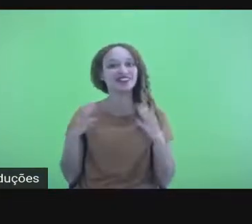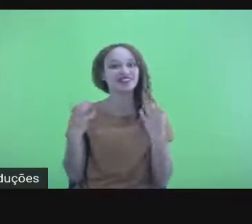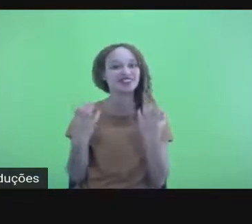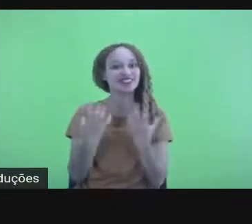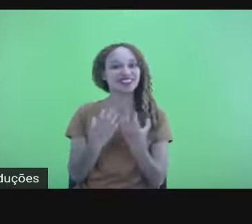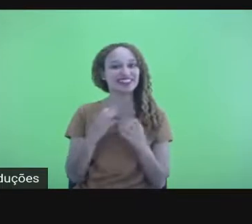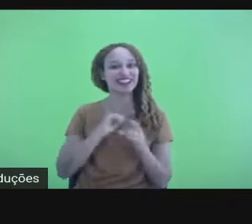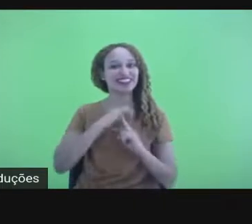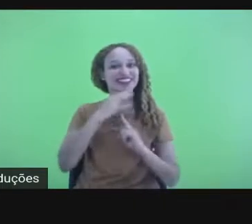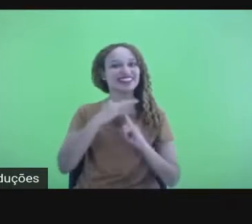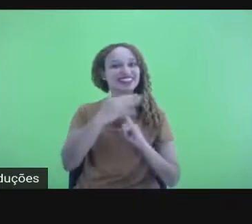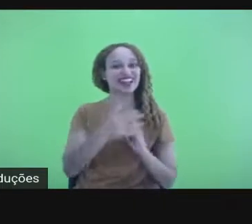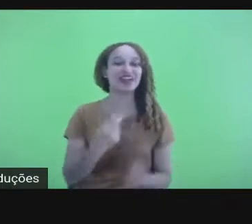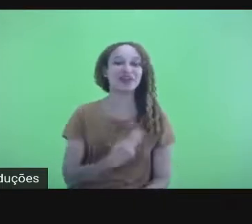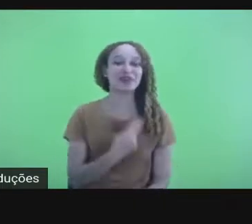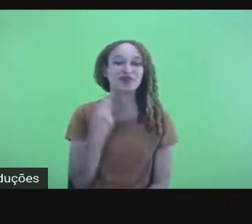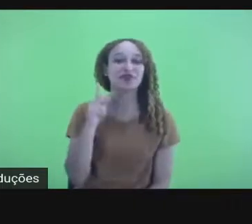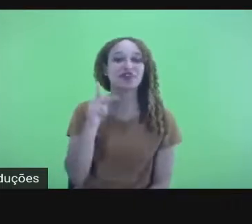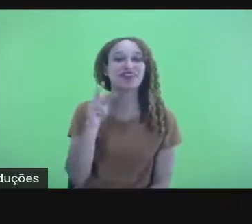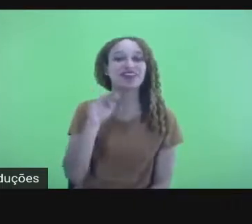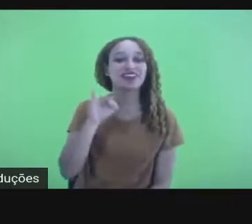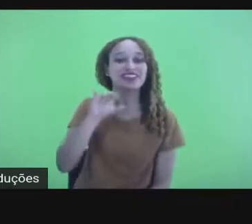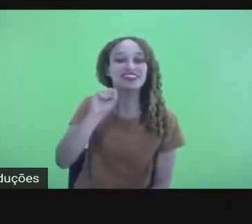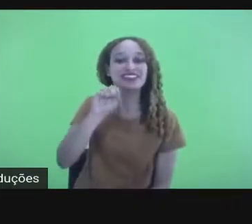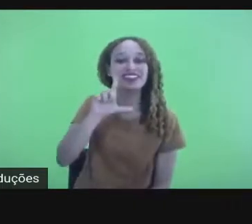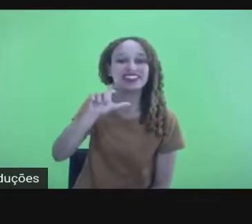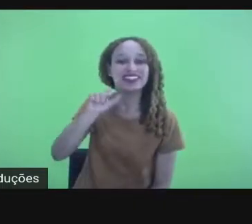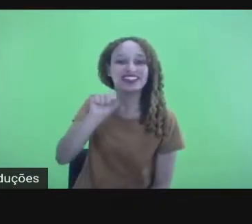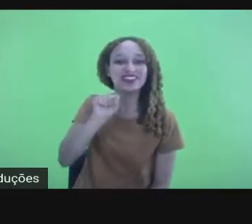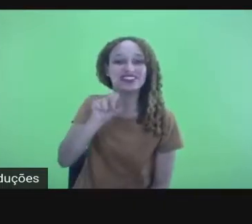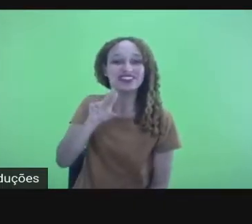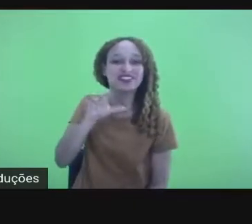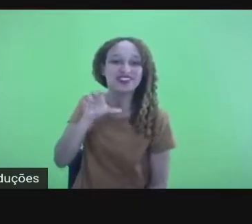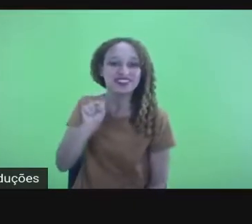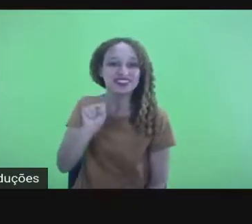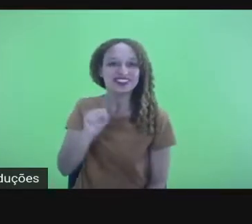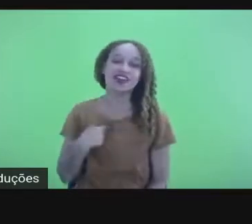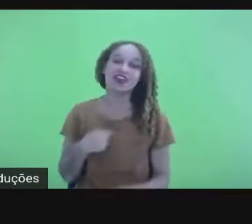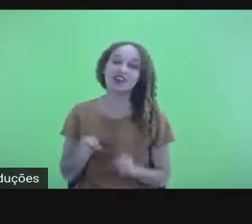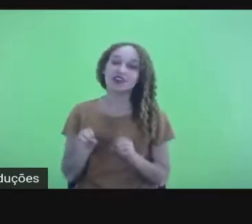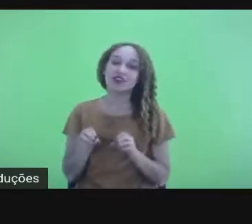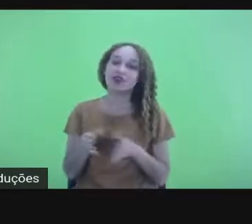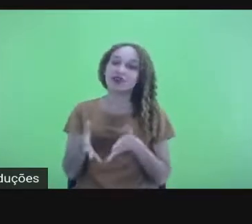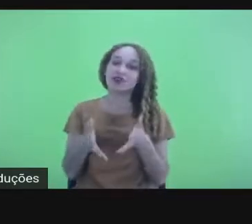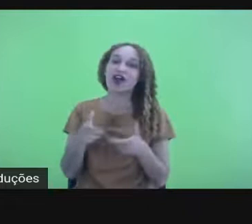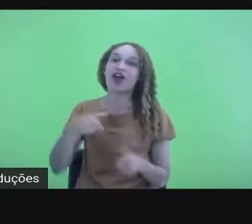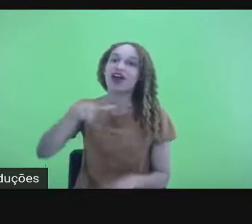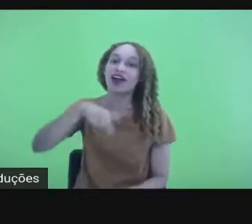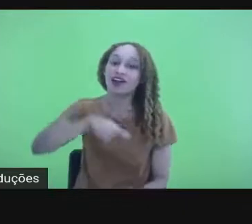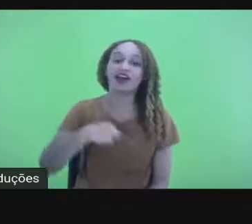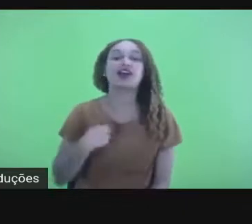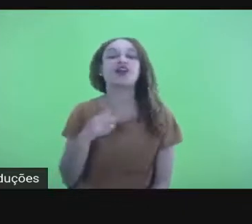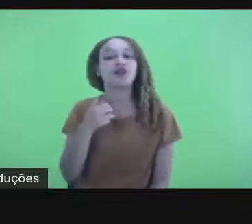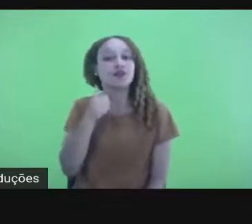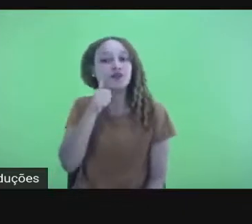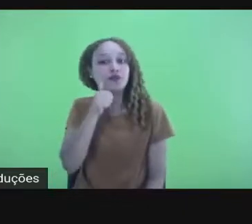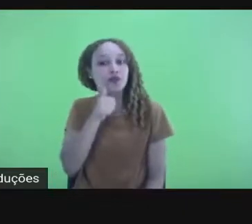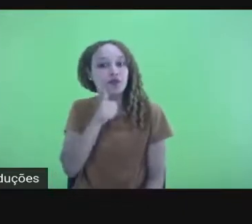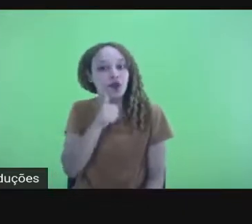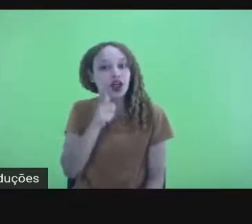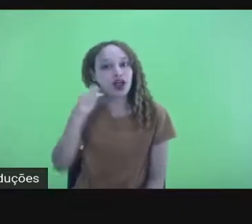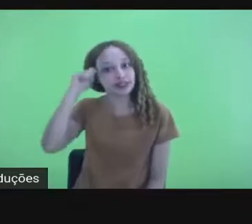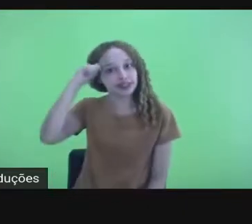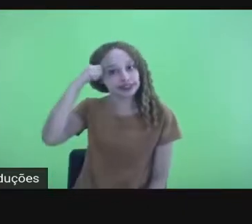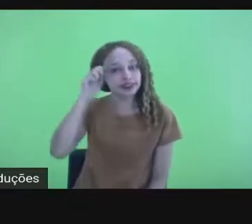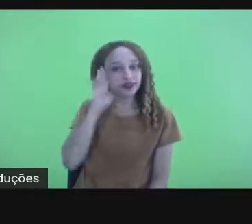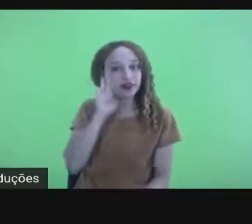Urbanismo. Me chamo Priscila Souza, sou educadora aqui do Museu de Arte do Rio. Sou uma mulher negra de pele clara, de cabelos